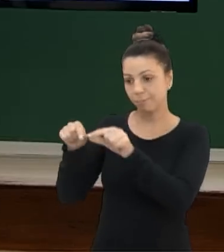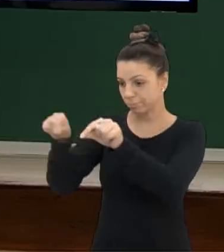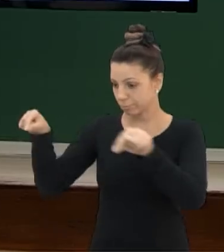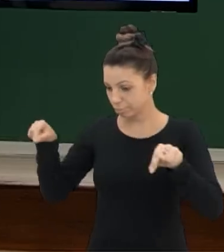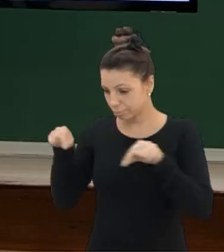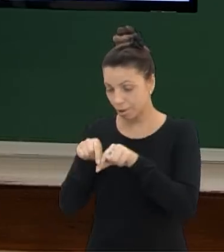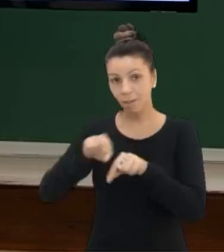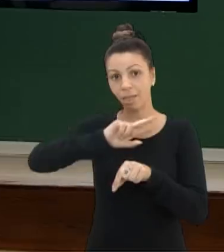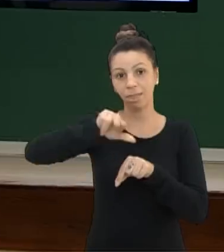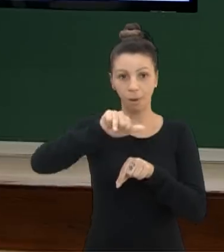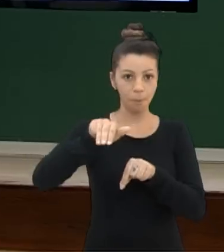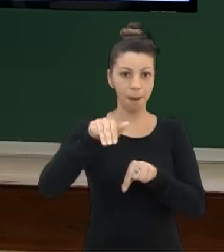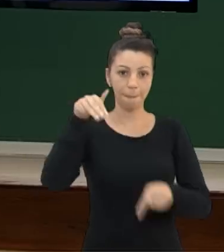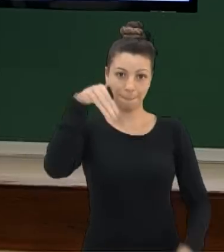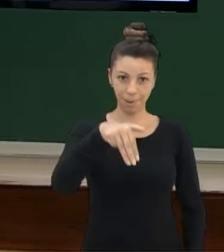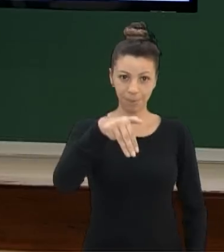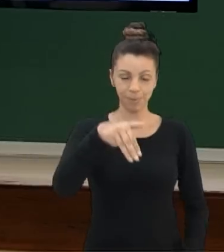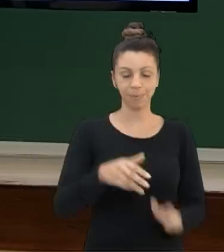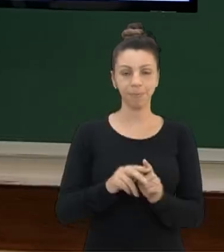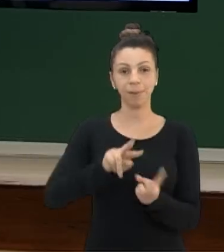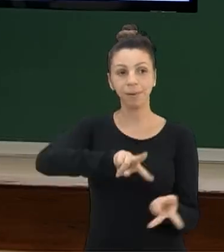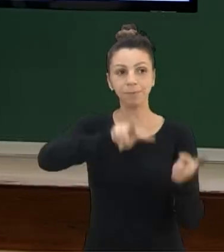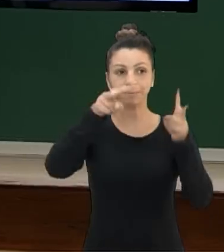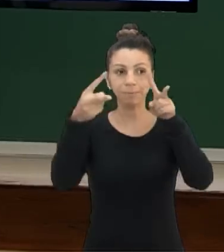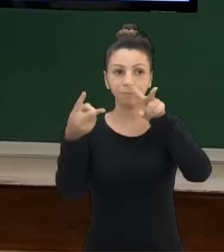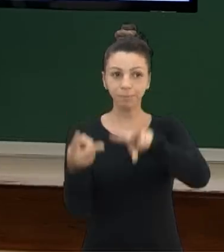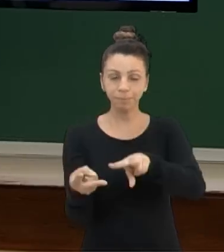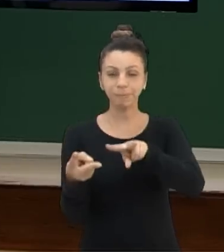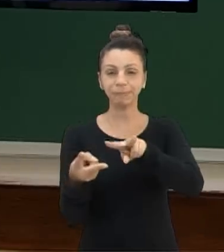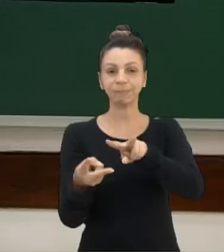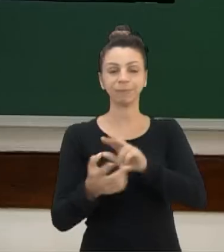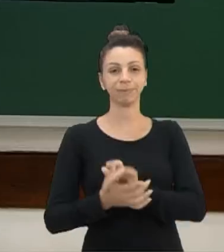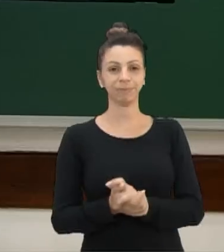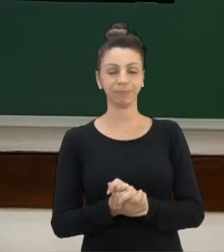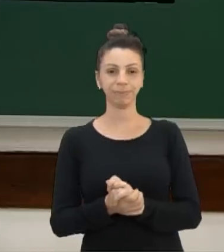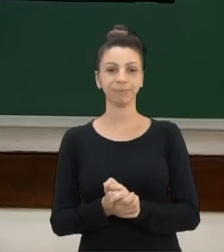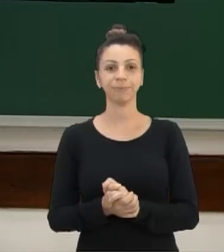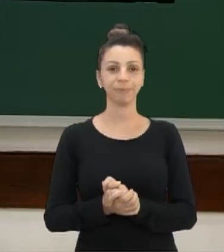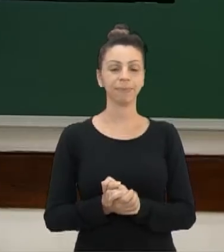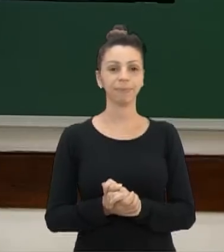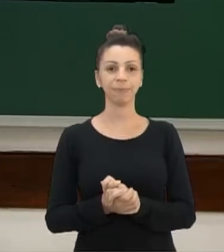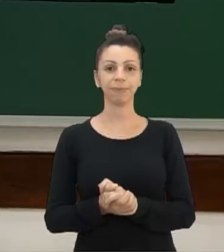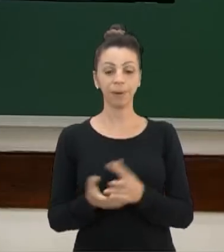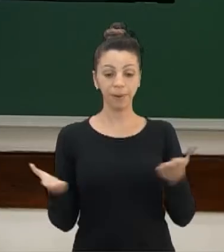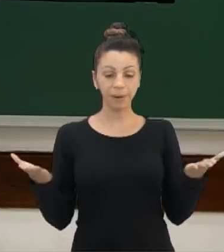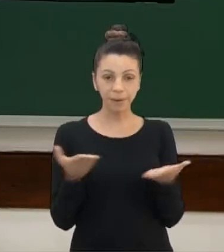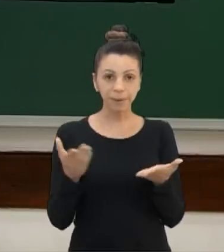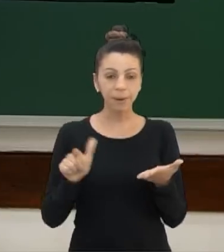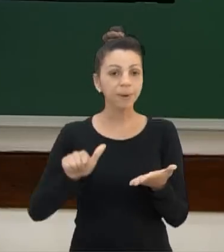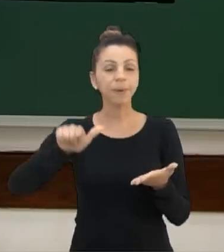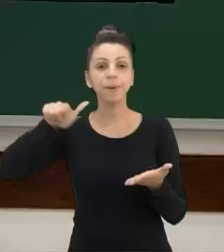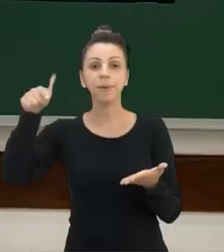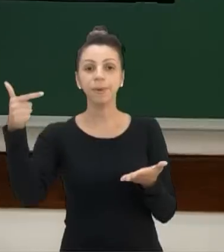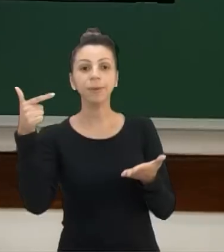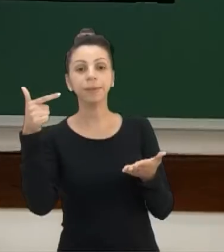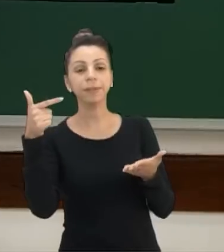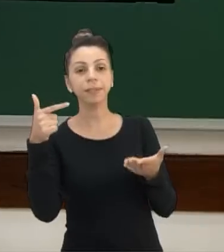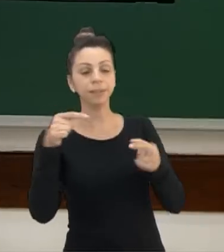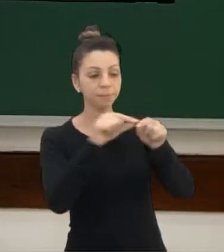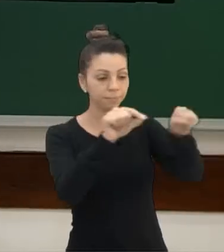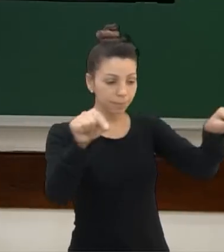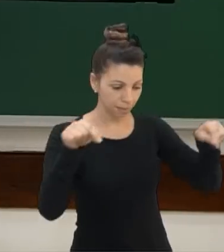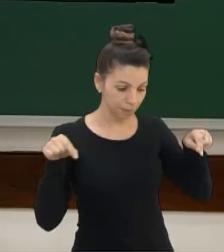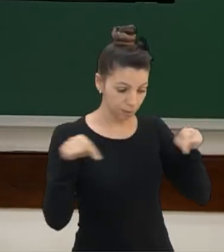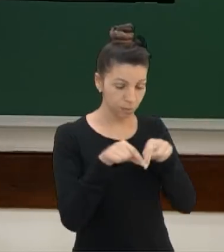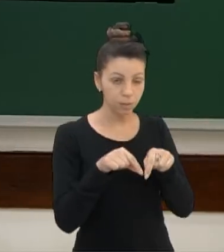unidades agrárias. A aula de hoje a gente vai continuar trabalhando com isso. Dessa vez a gente vai trabalhar outras unidades agrárias e